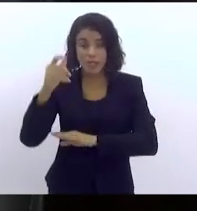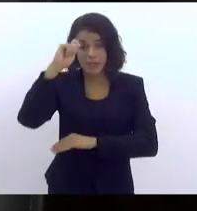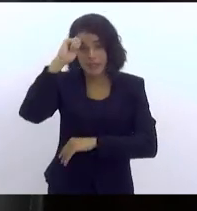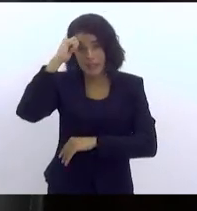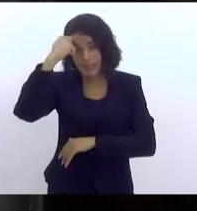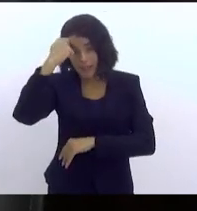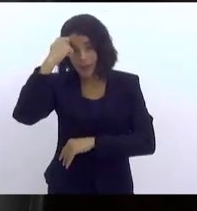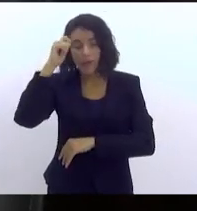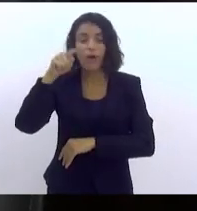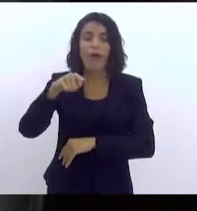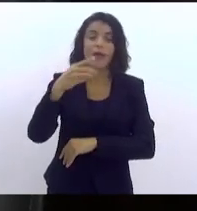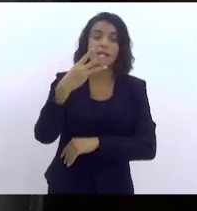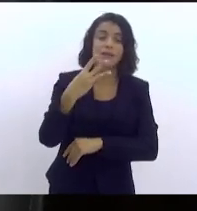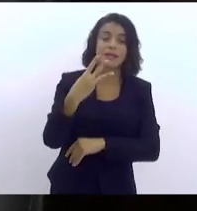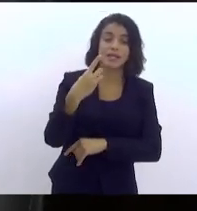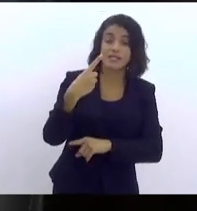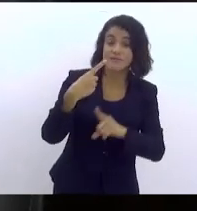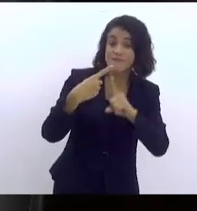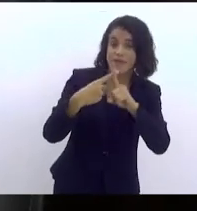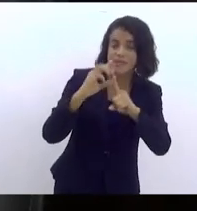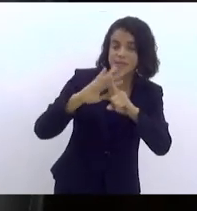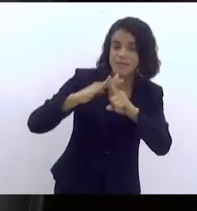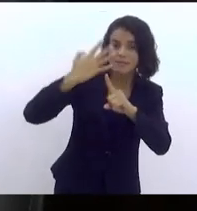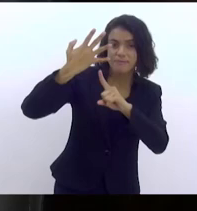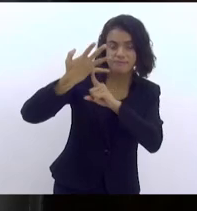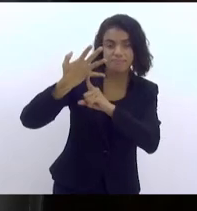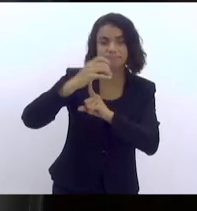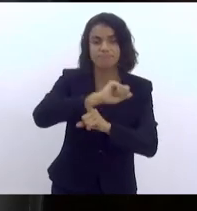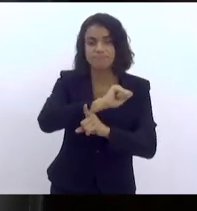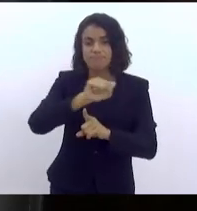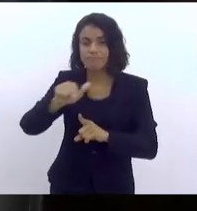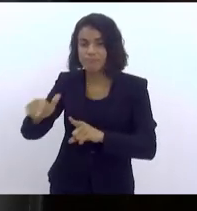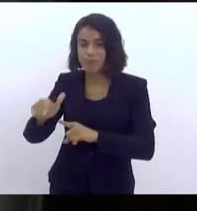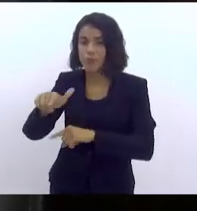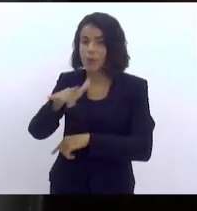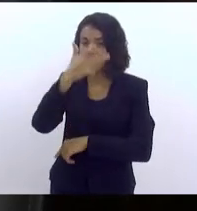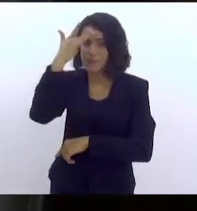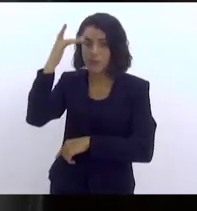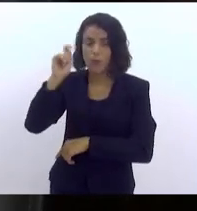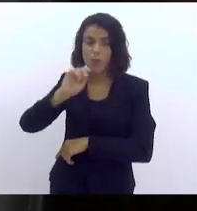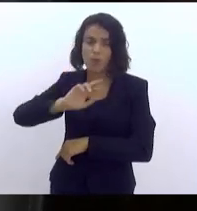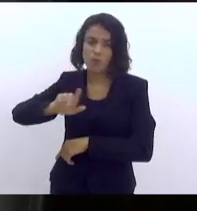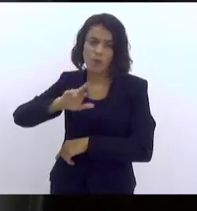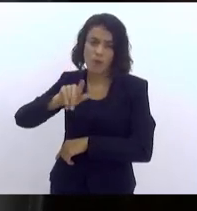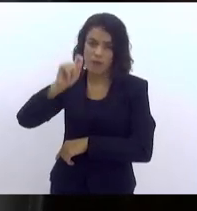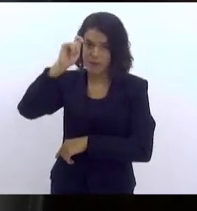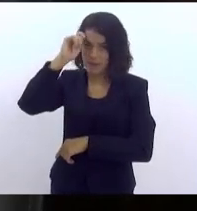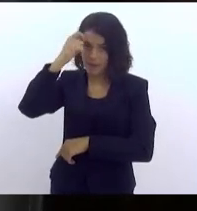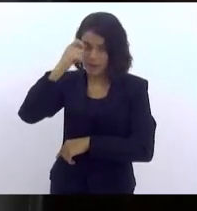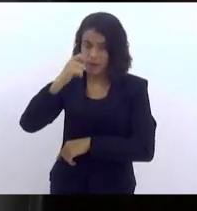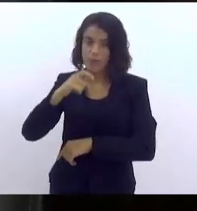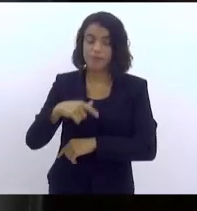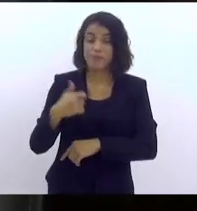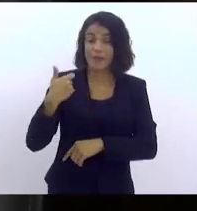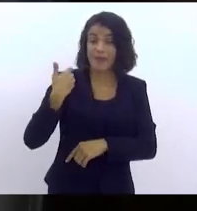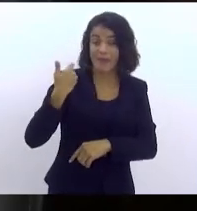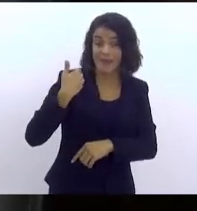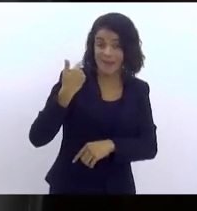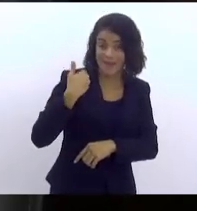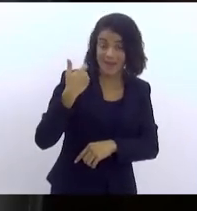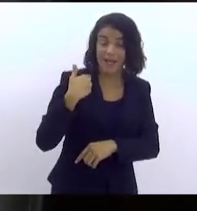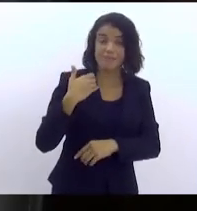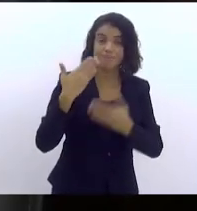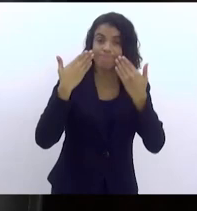é três vezes superior a taxa entre os não negros a faixa etária